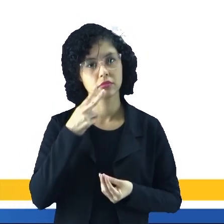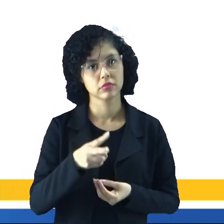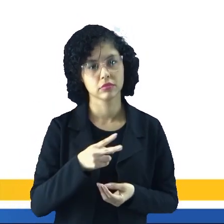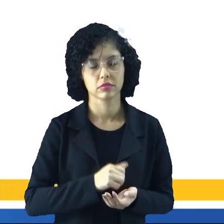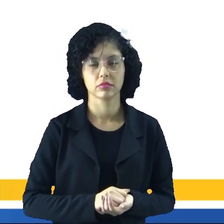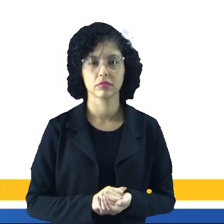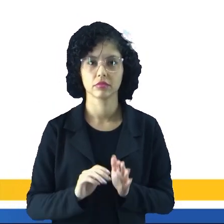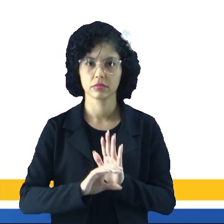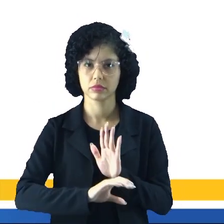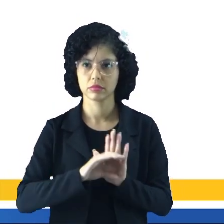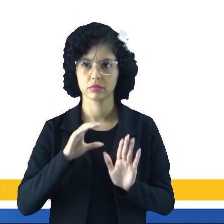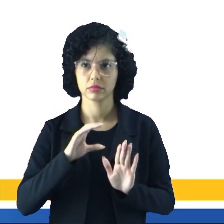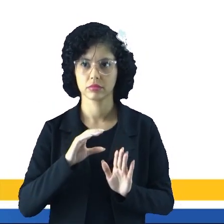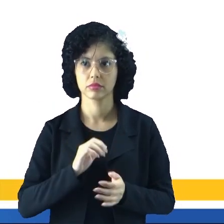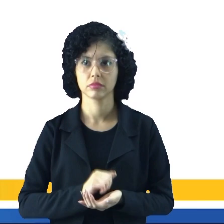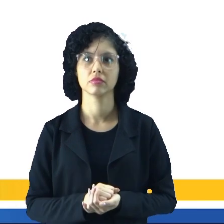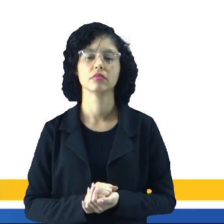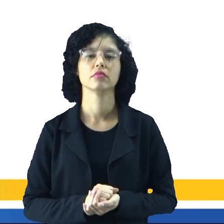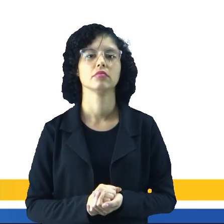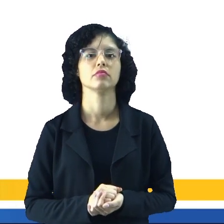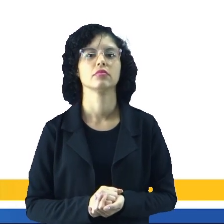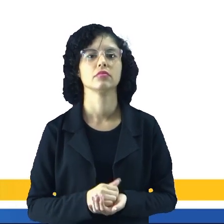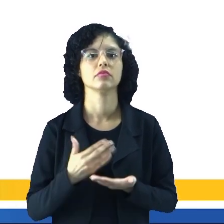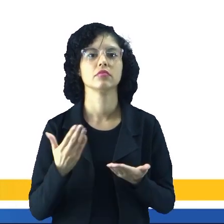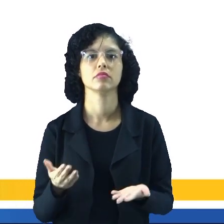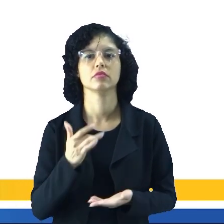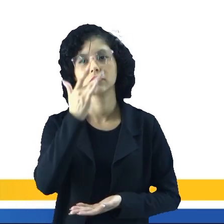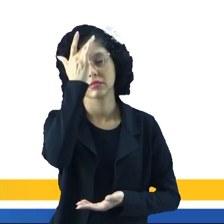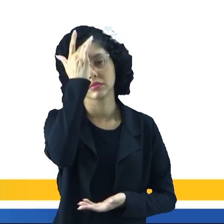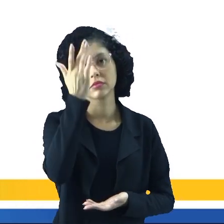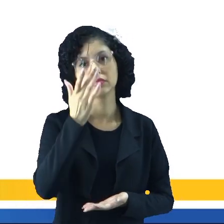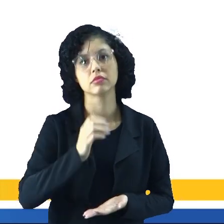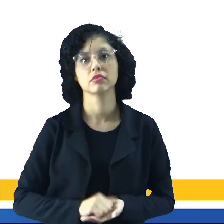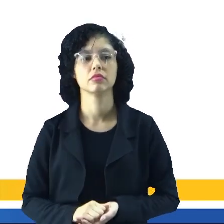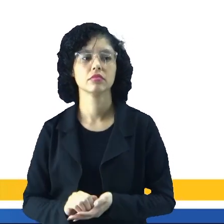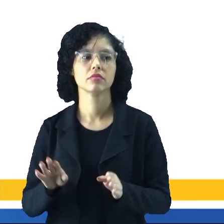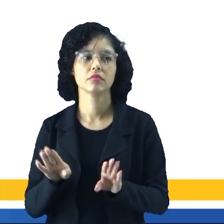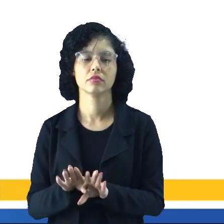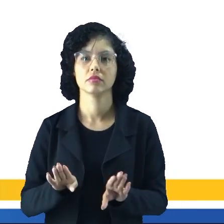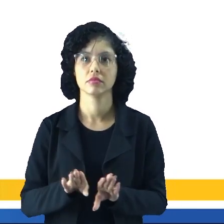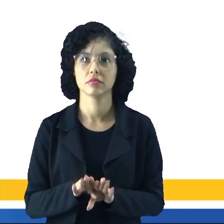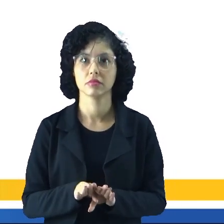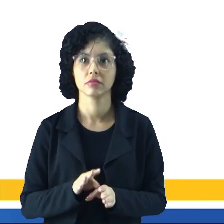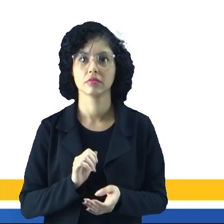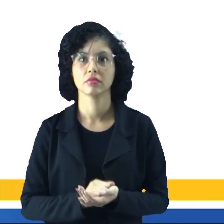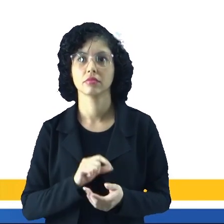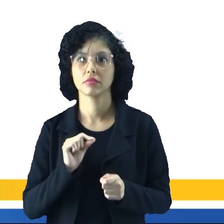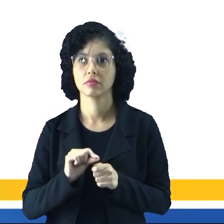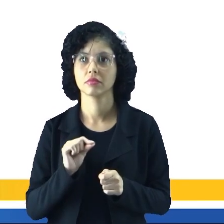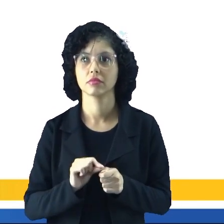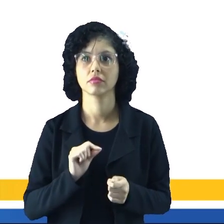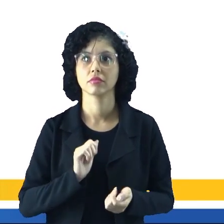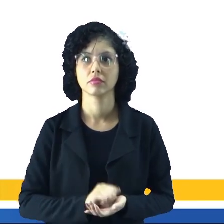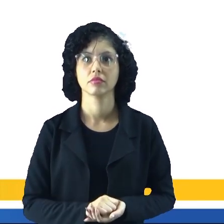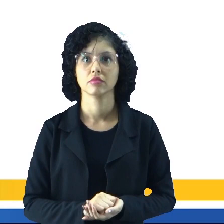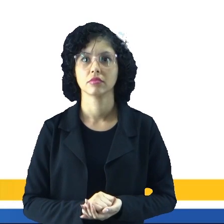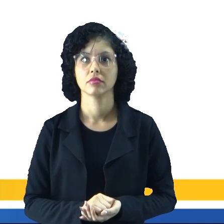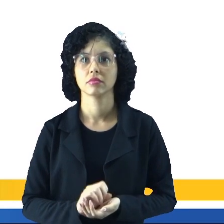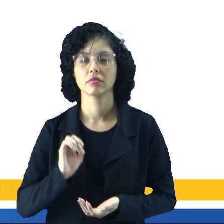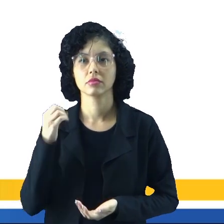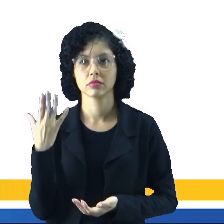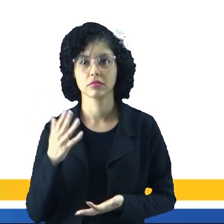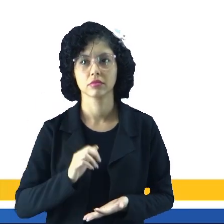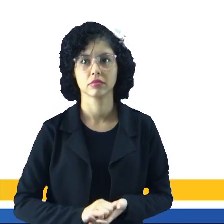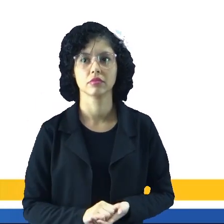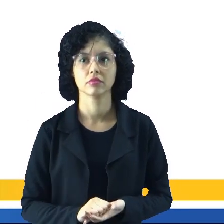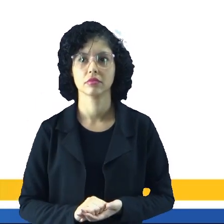na definição. Ok, pessoal? Então, questão bem fácil, né, também, que a gente pode fazer a relação do nosso dia a dia, o que